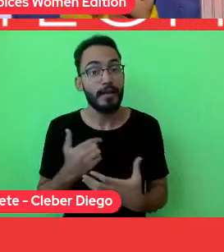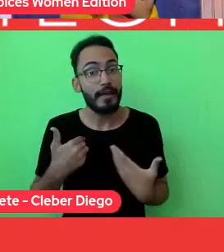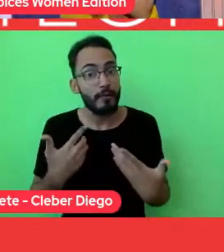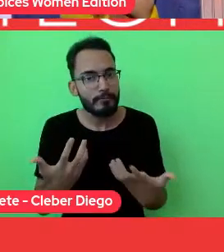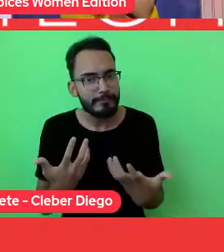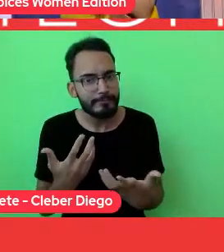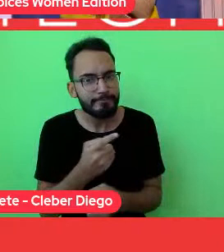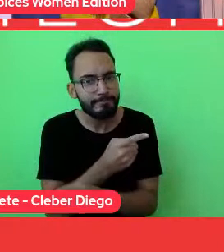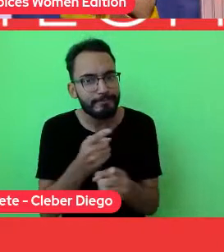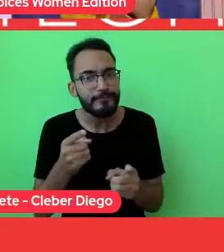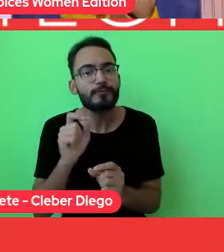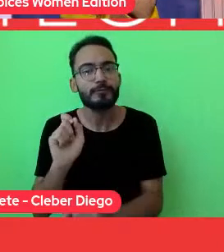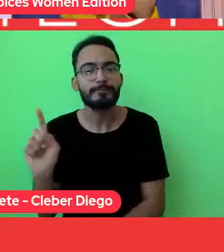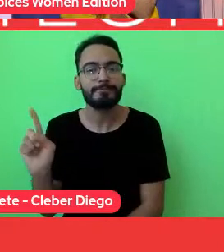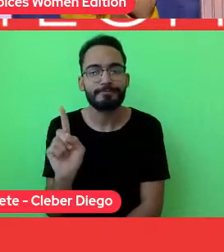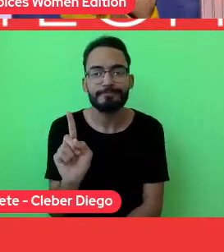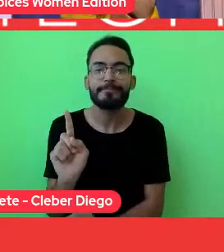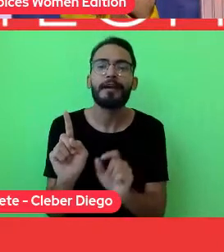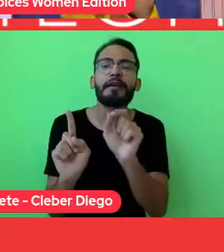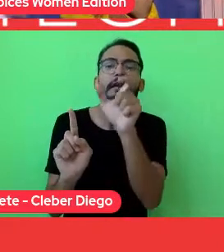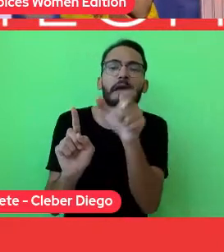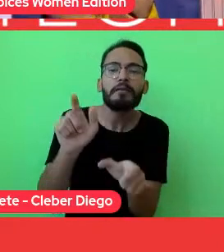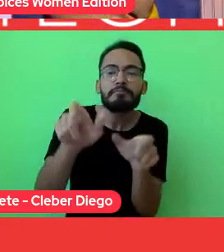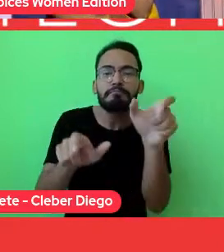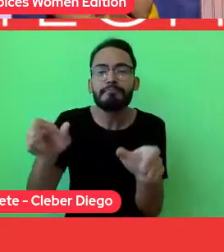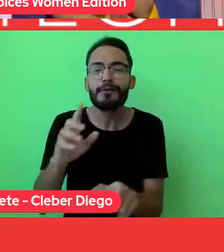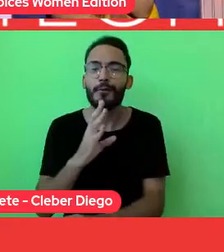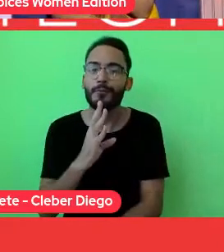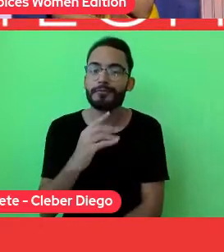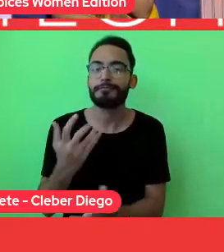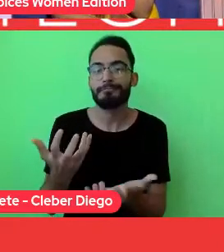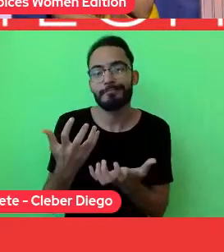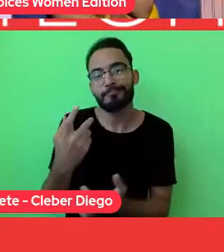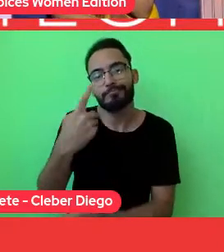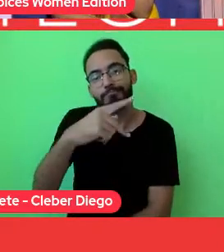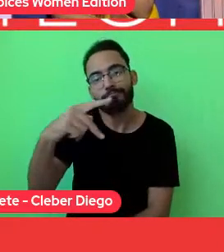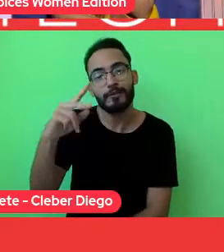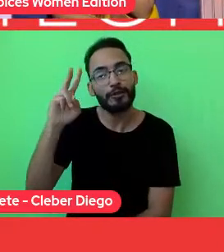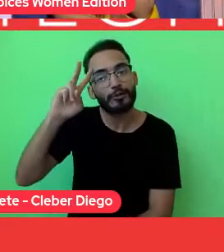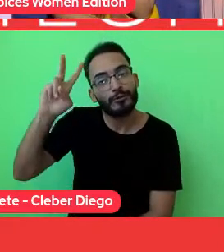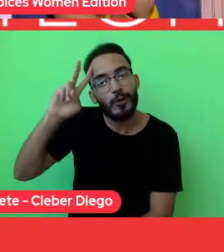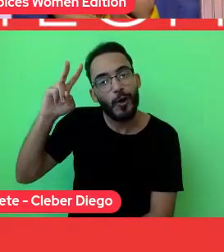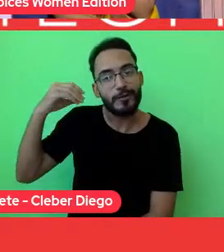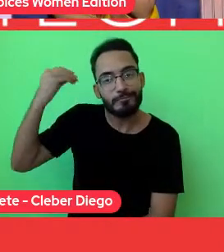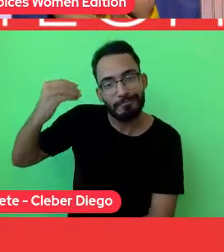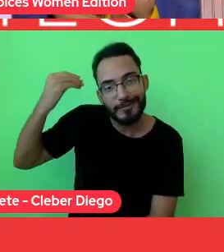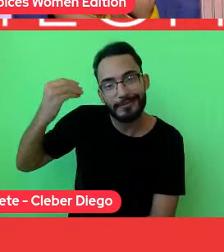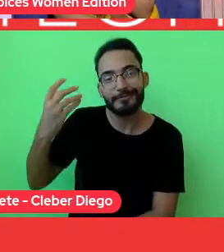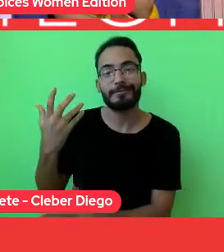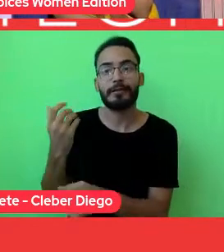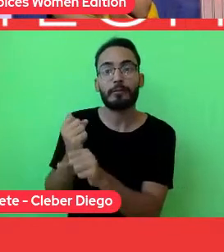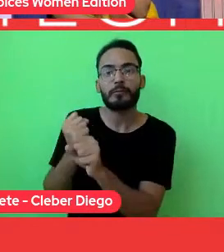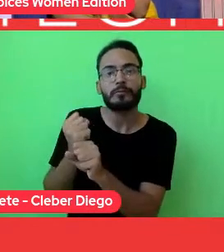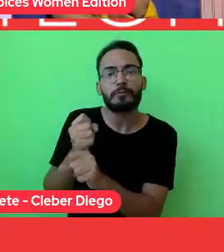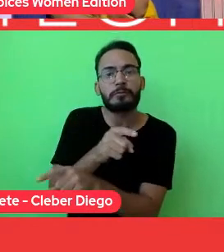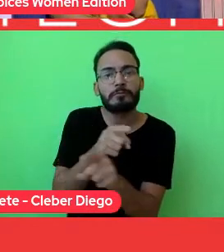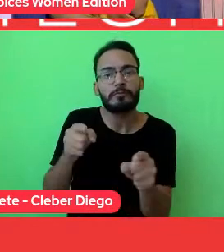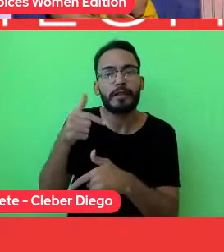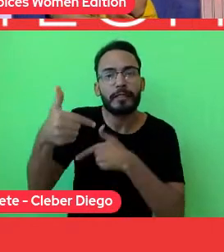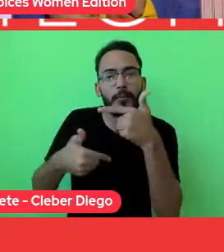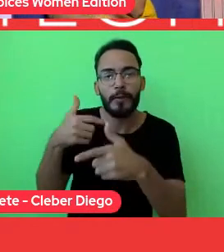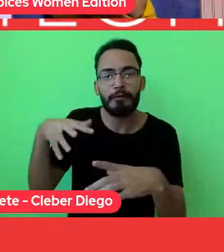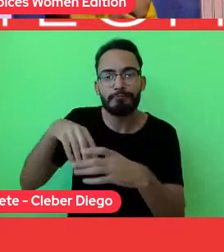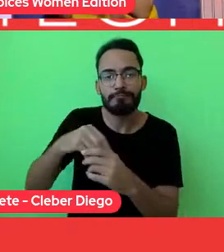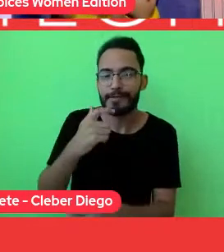fizessem a apresentação de vocês, né, puderem trazer aí um pouquinho da história, quanto tempo vocês estão na CIT, um pouquinho do